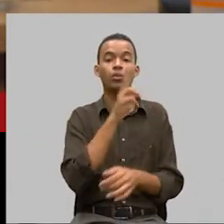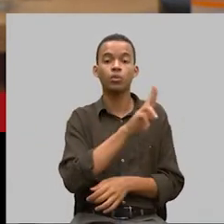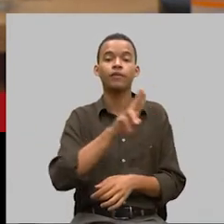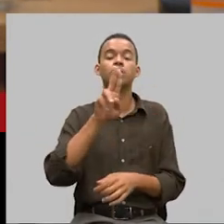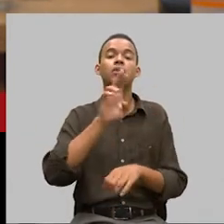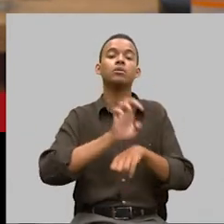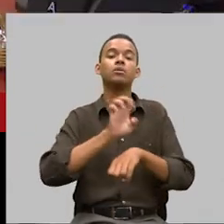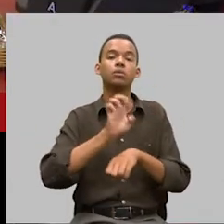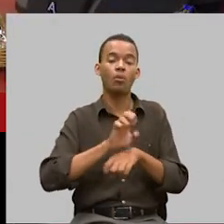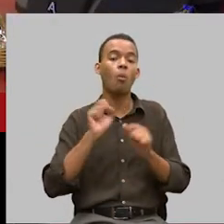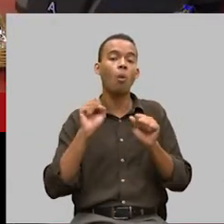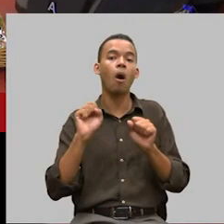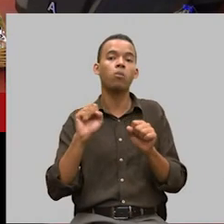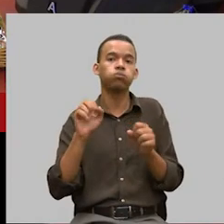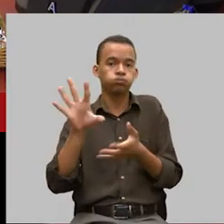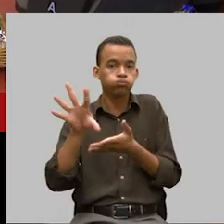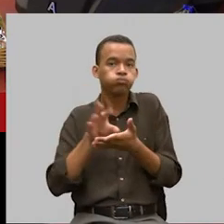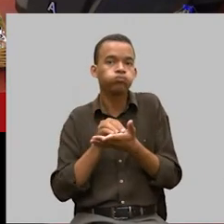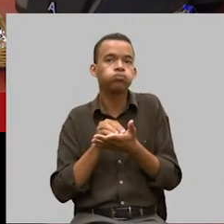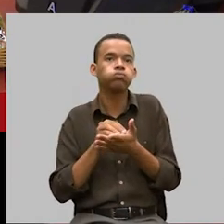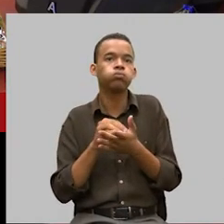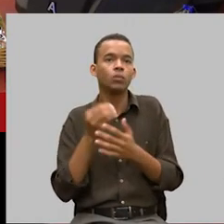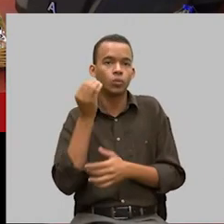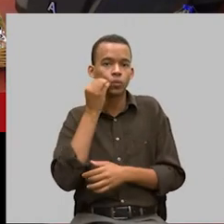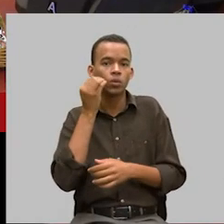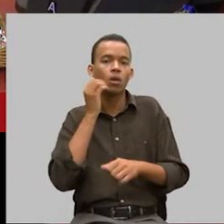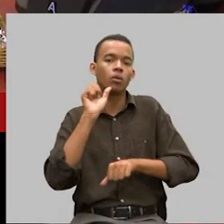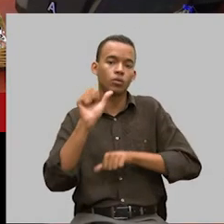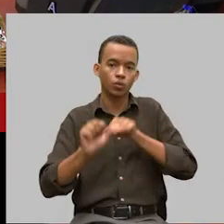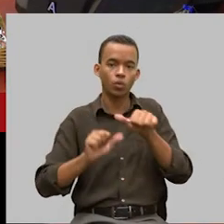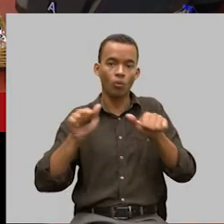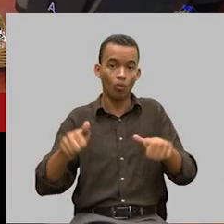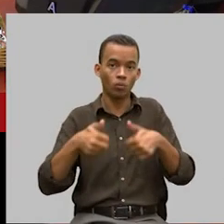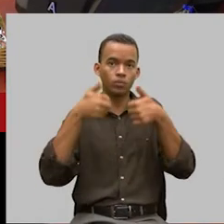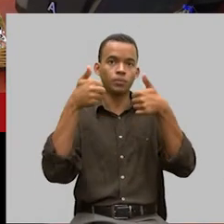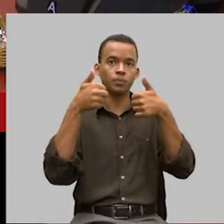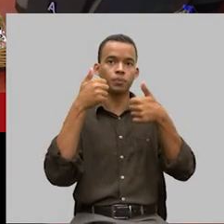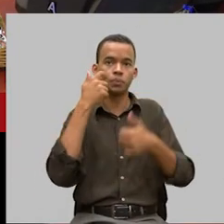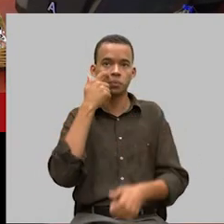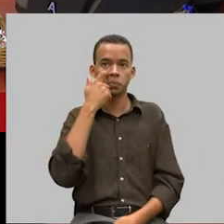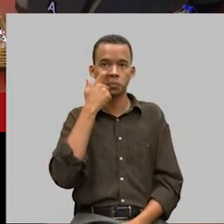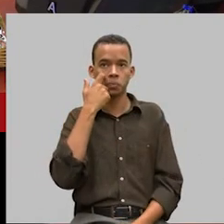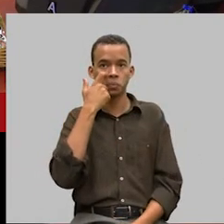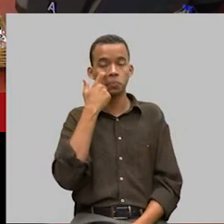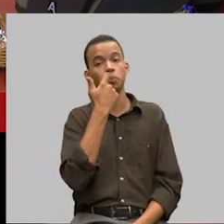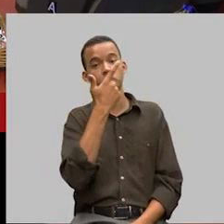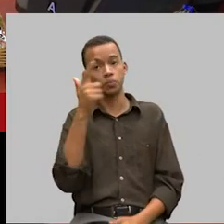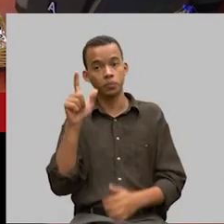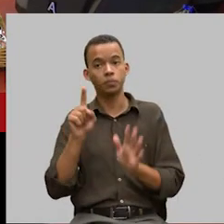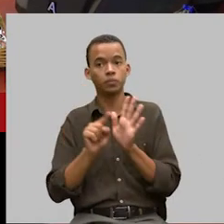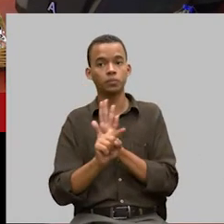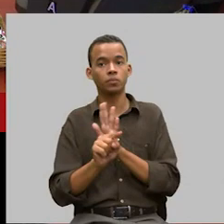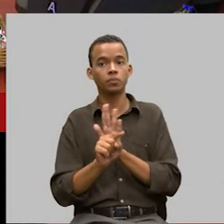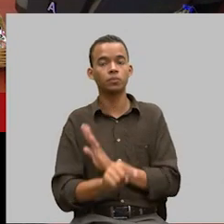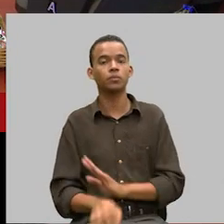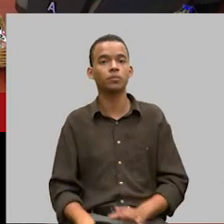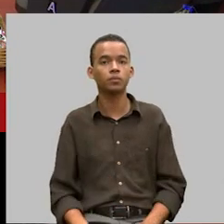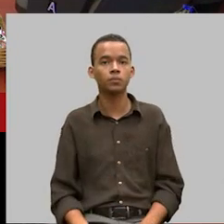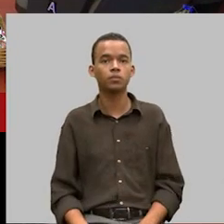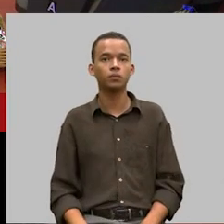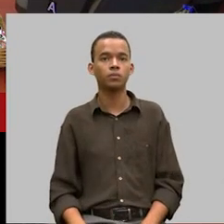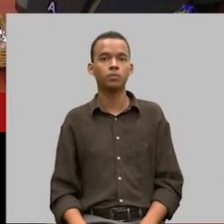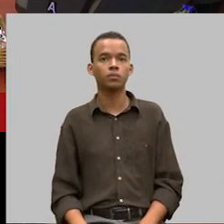replicar por não melhorar essas políticas outra pergunta e aí vem